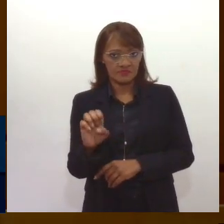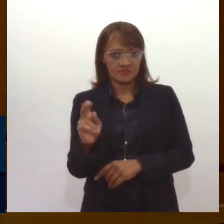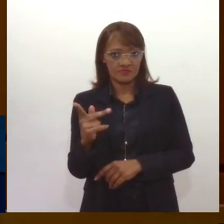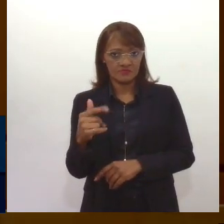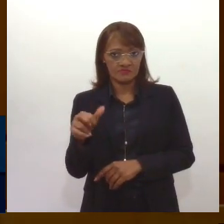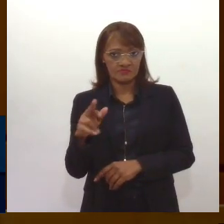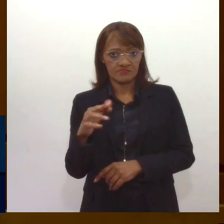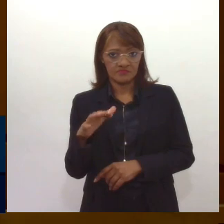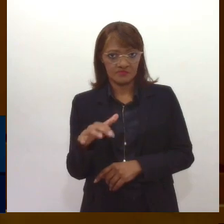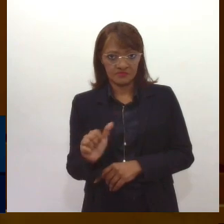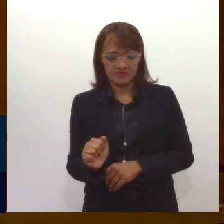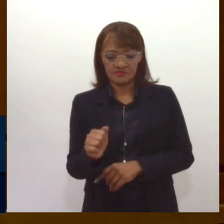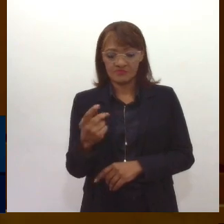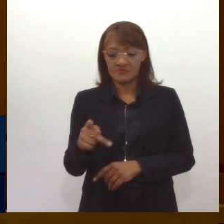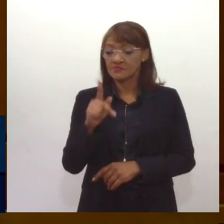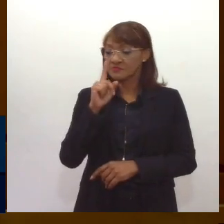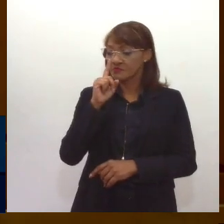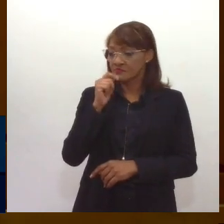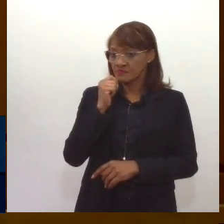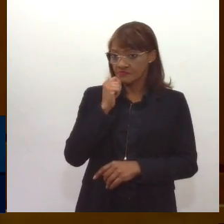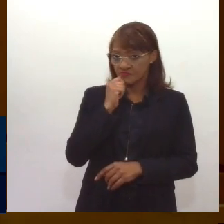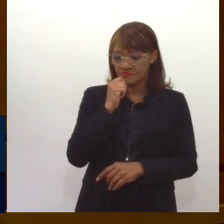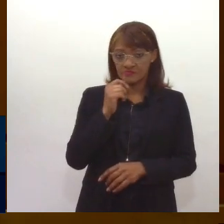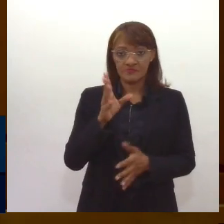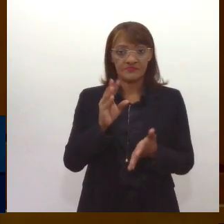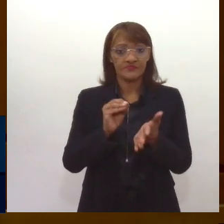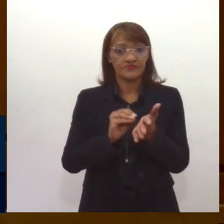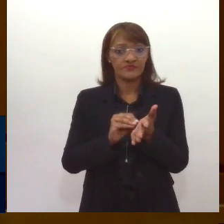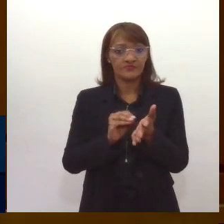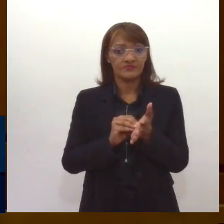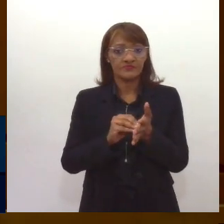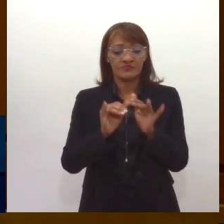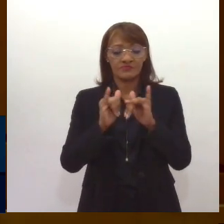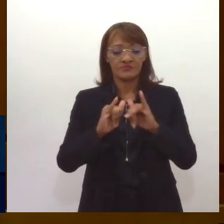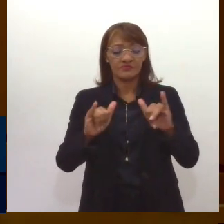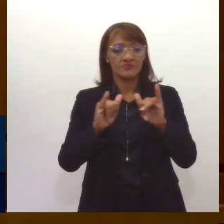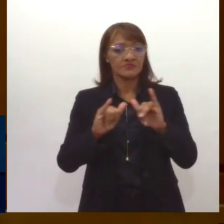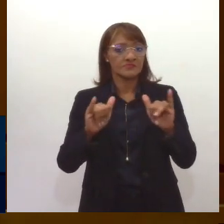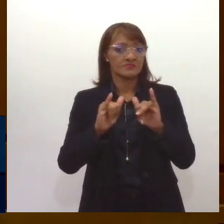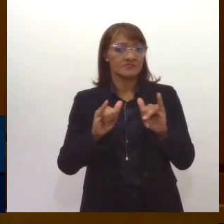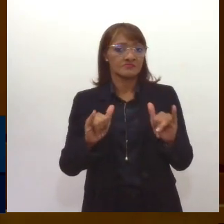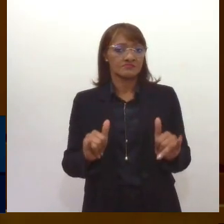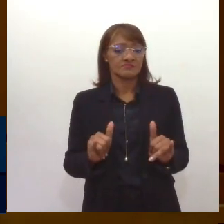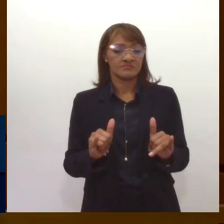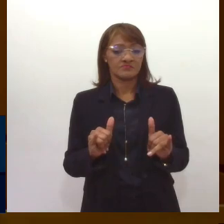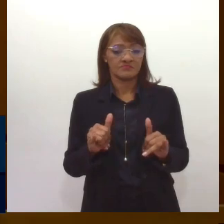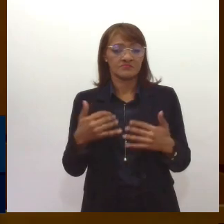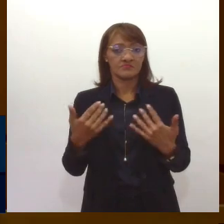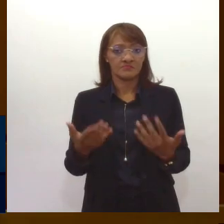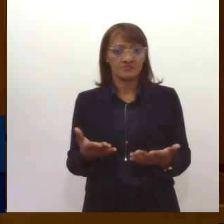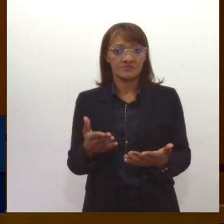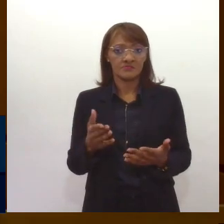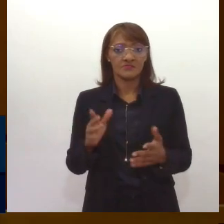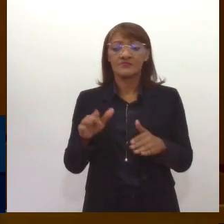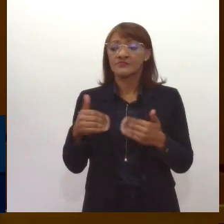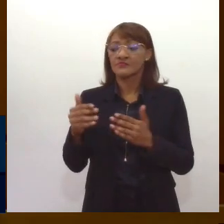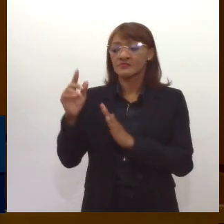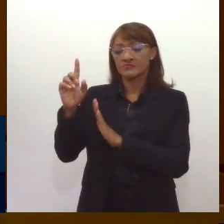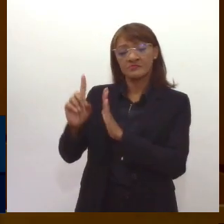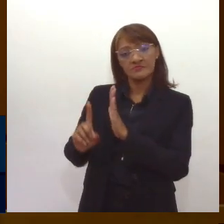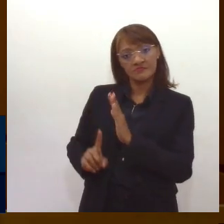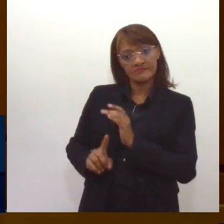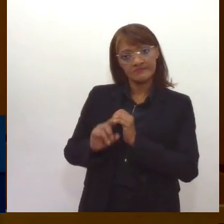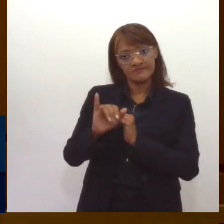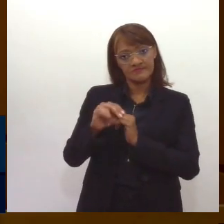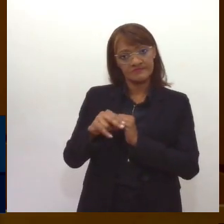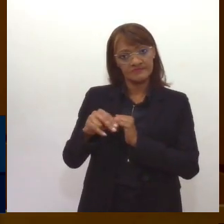da falta de informação sobre seus benefícios e direitos, da falta de organização na unidade,